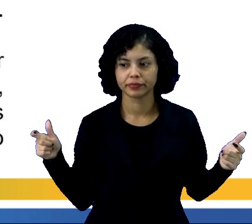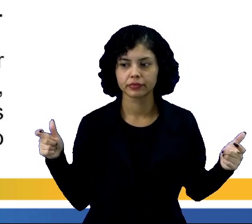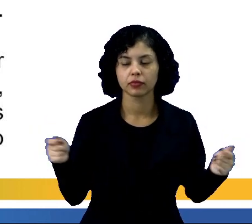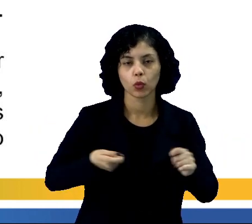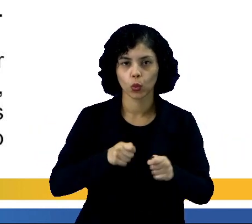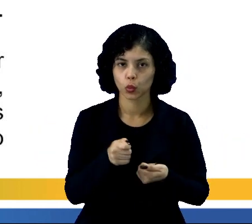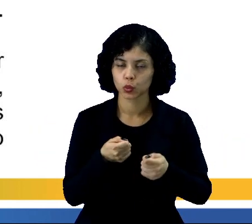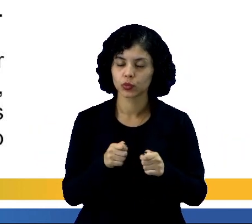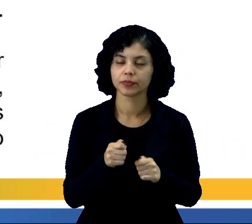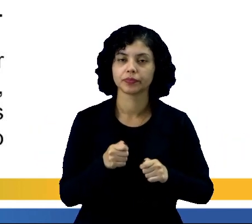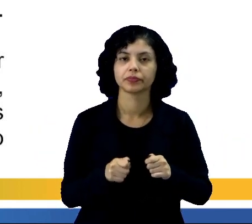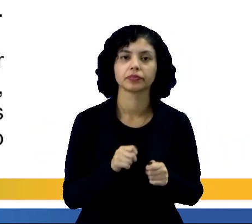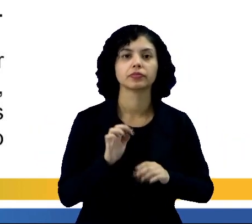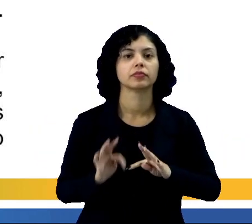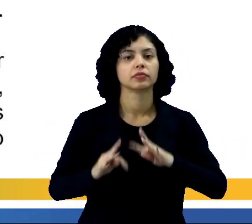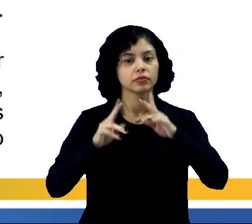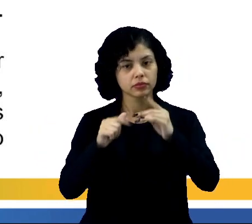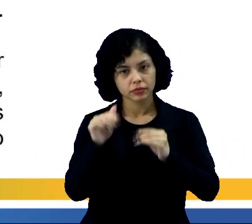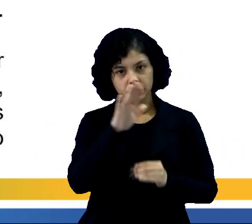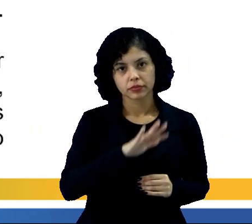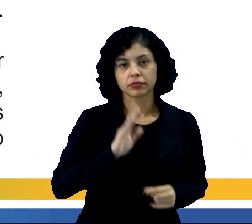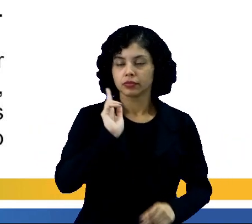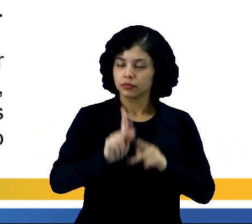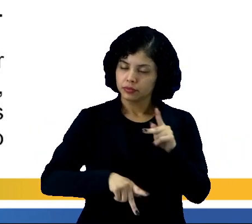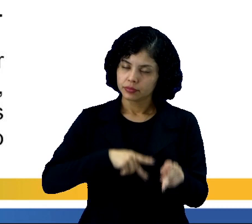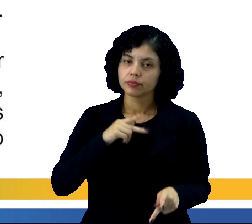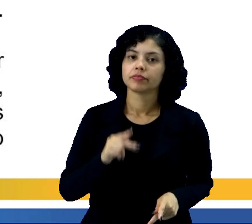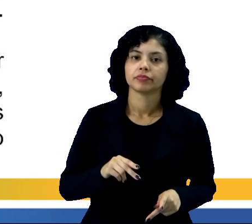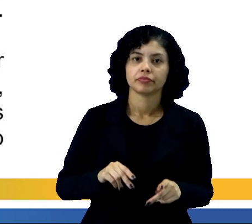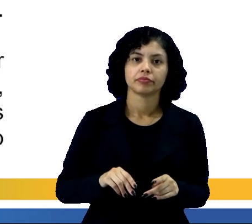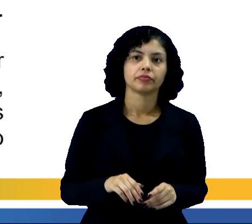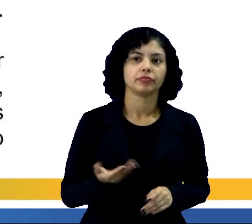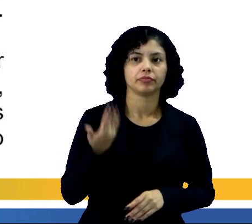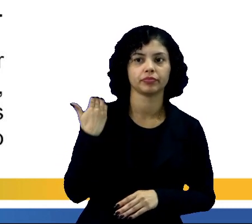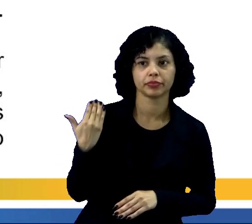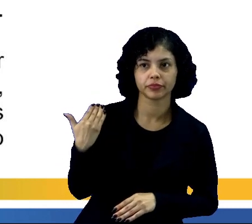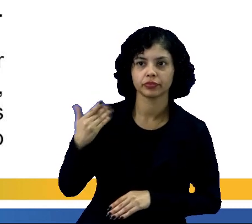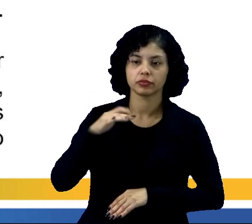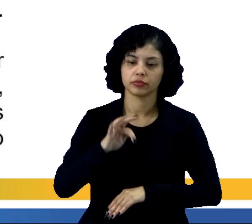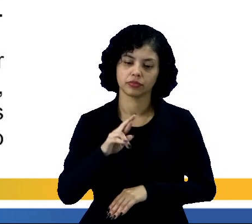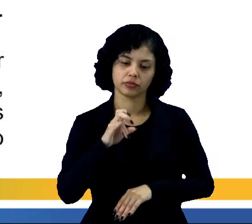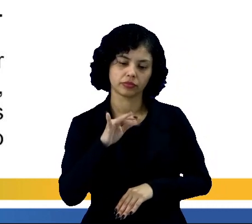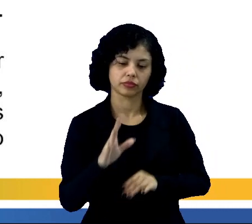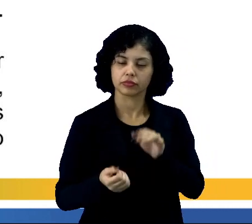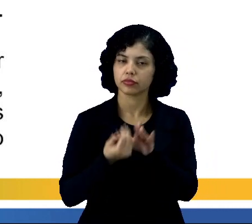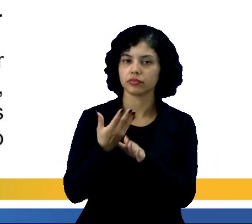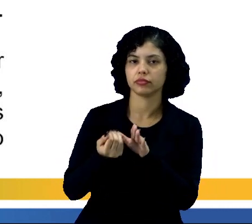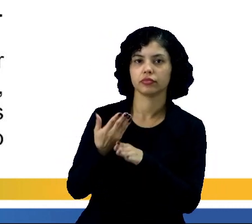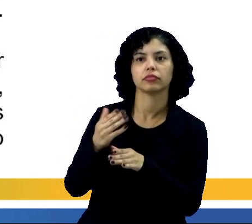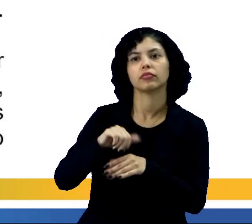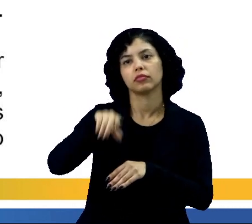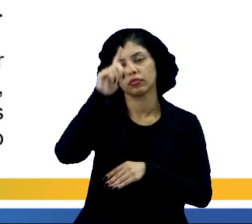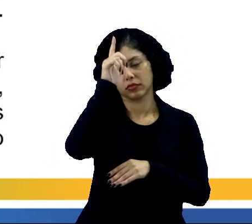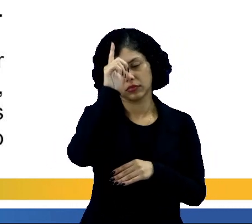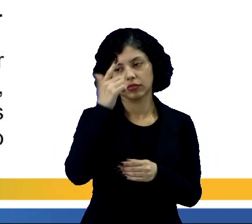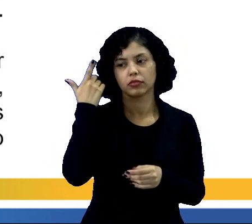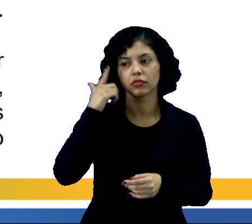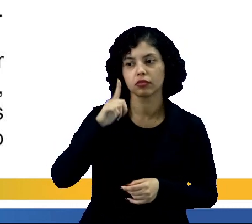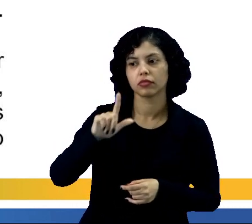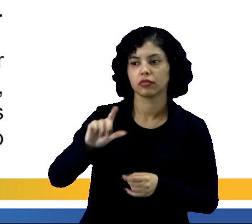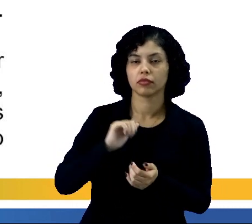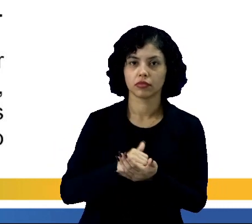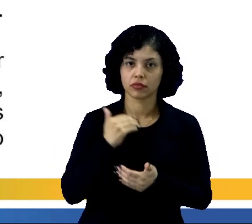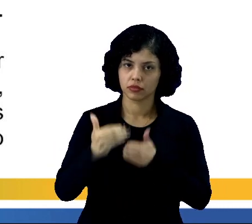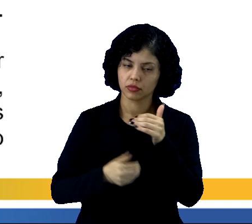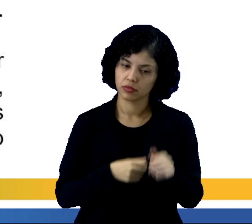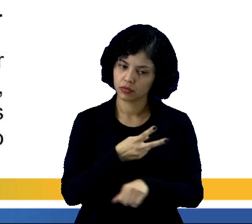domínio germânico para todos os povos que tivessem aí um ancestral ariano, A prosperidade dos alemães seria garantida por